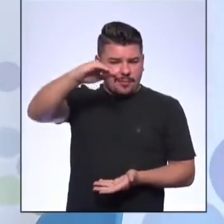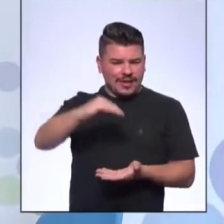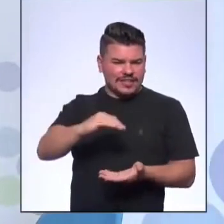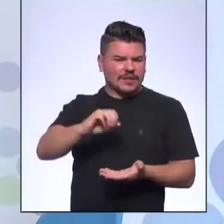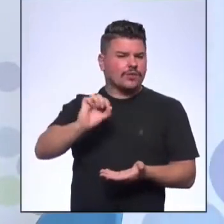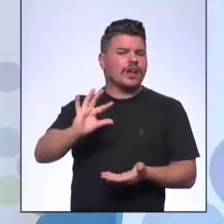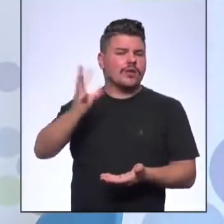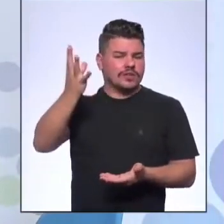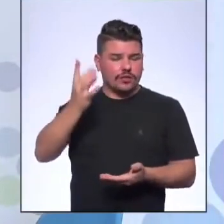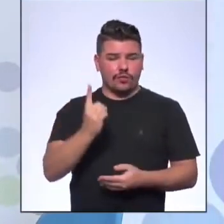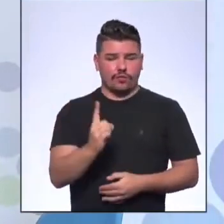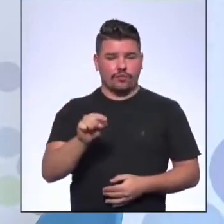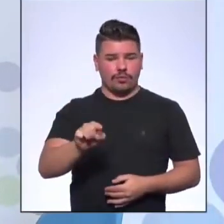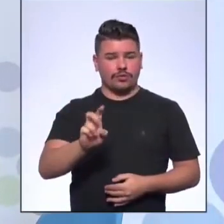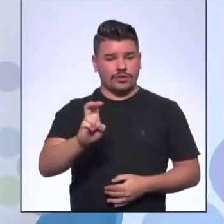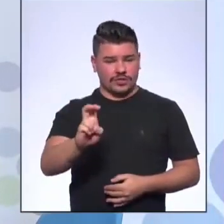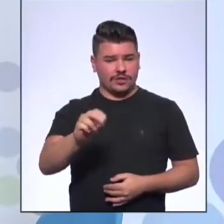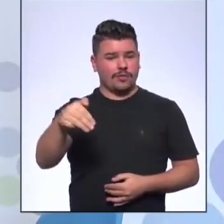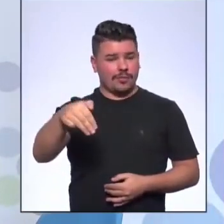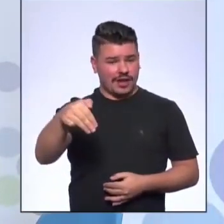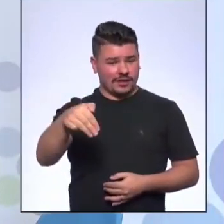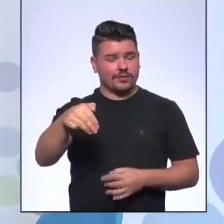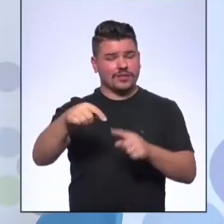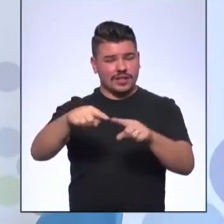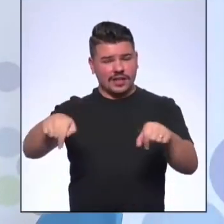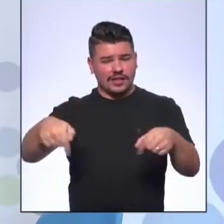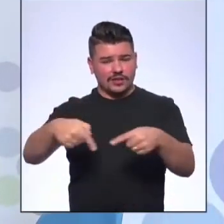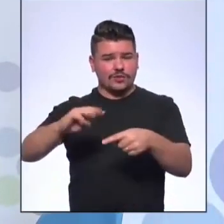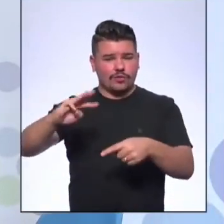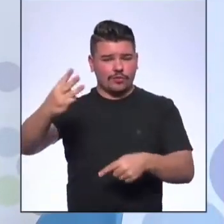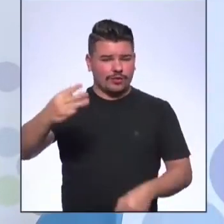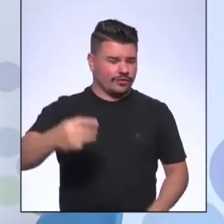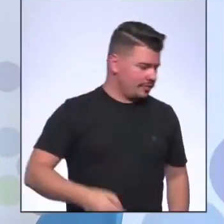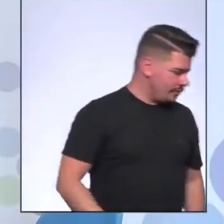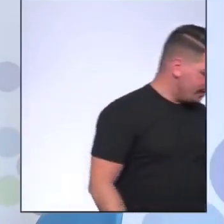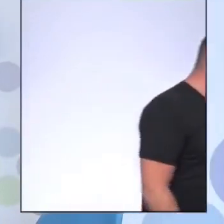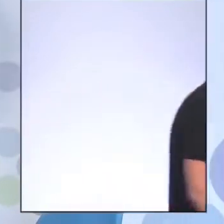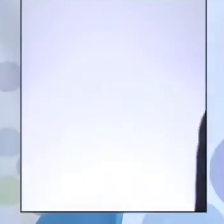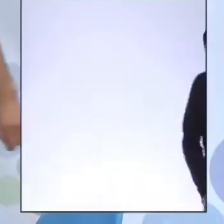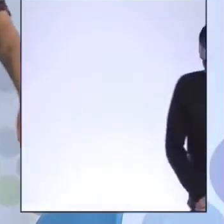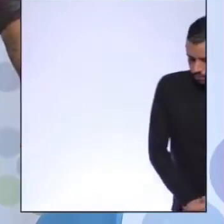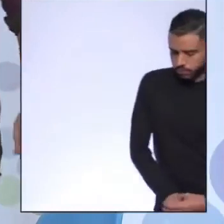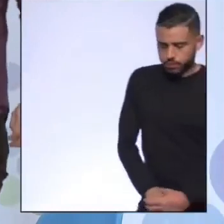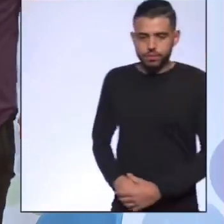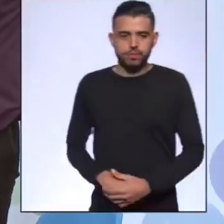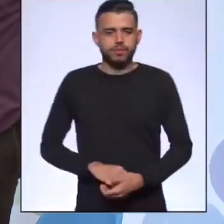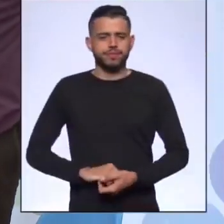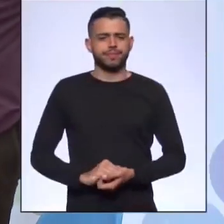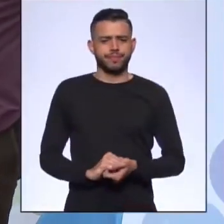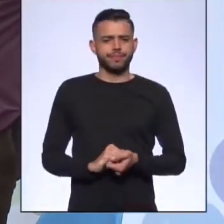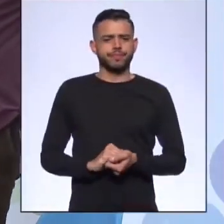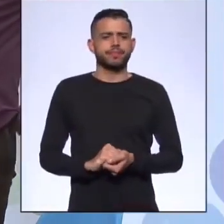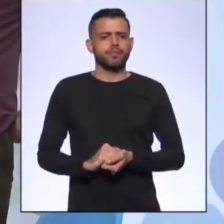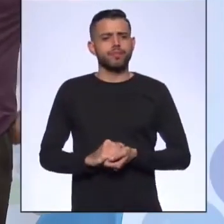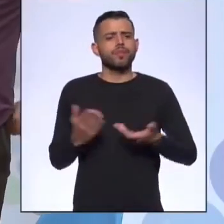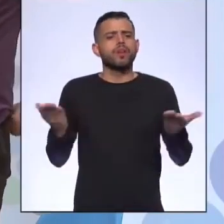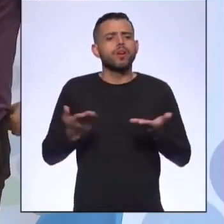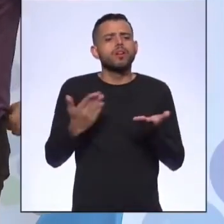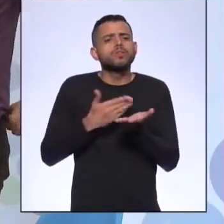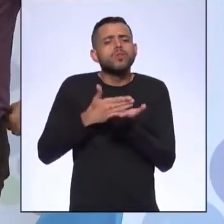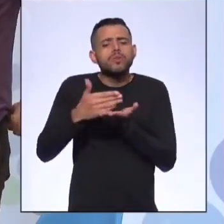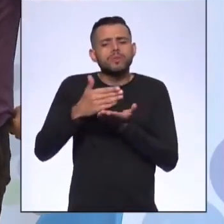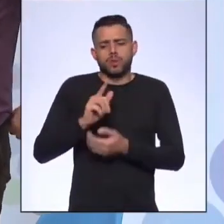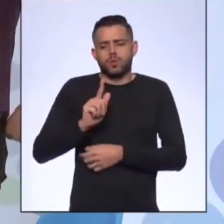1,5 metros cúbicos, certo? Menos. Qual que é a pressão qual que é o volume inicial do